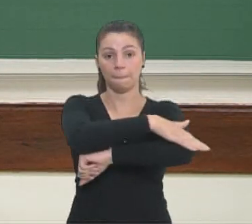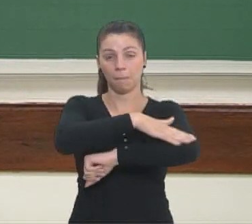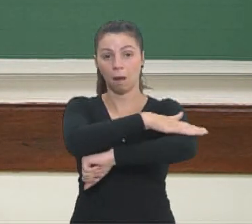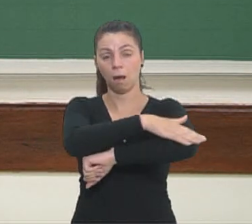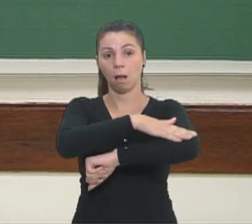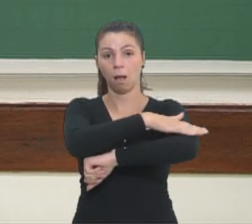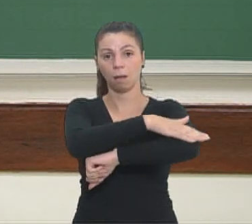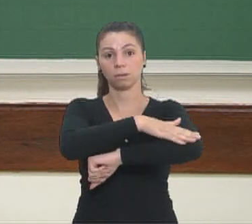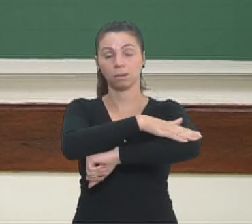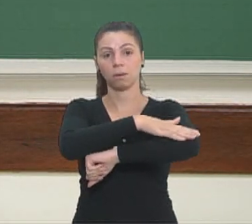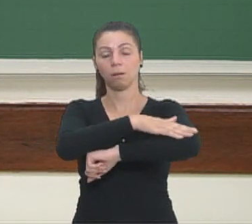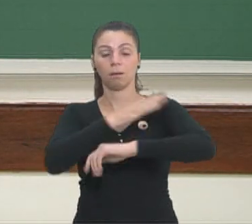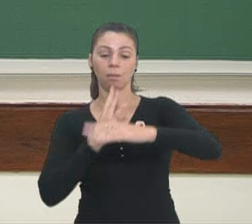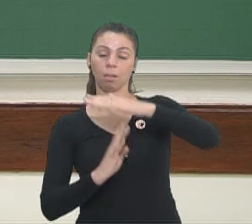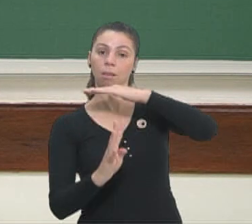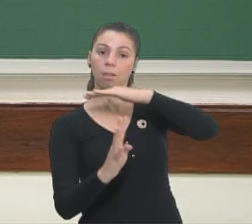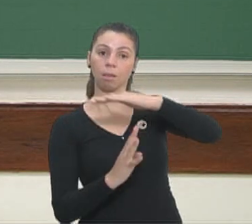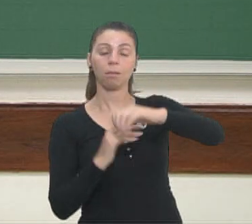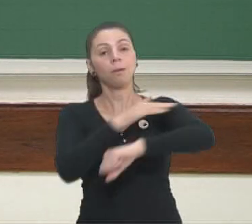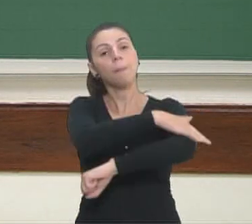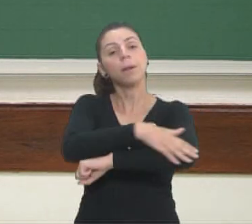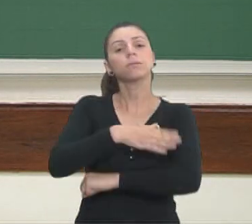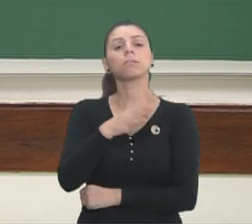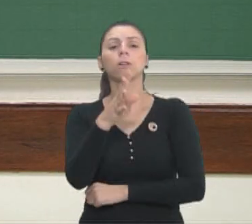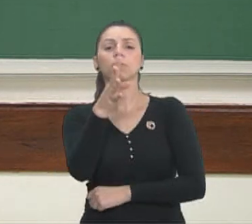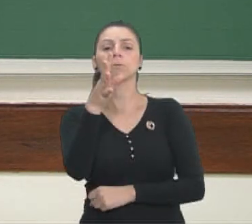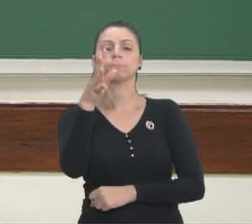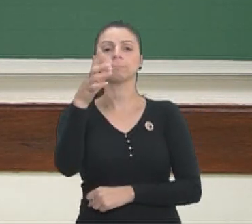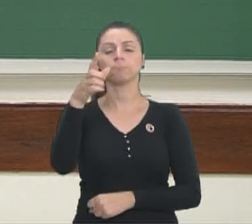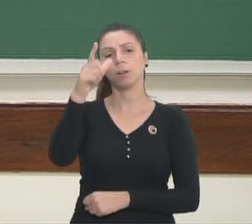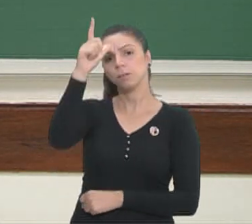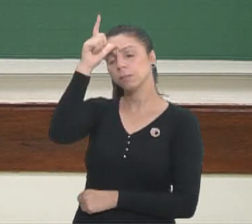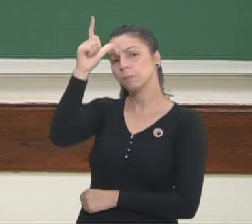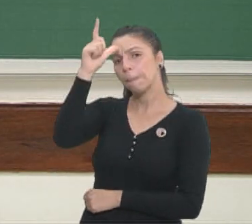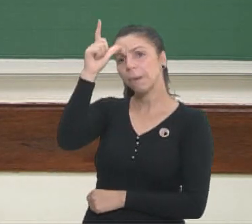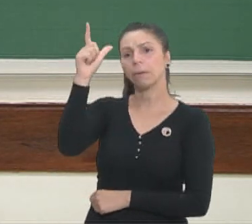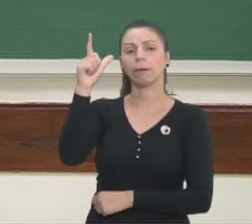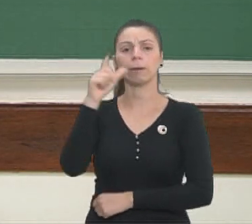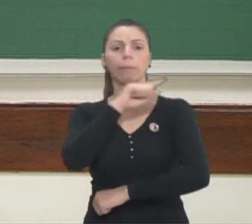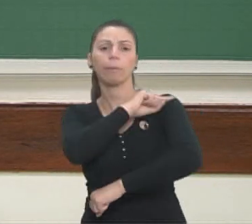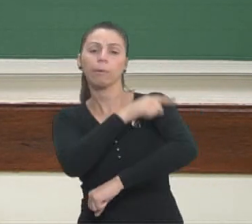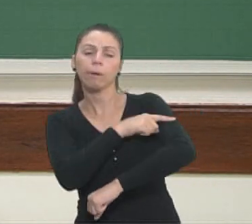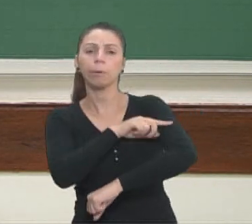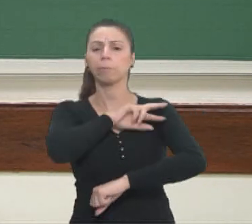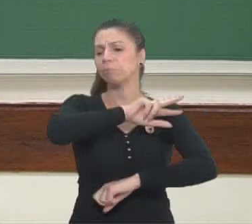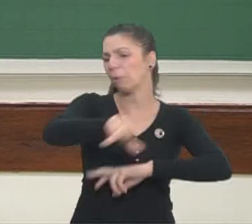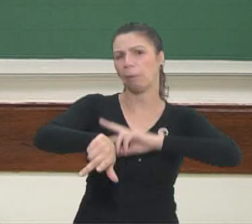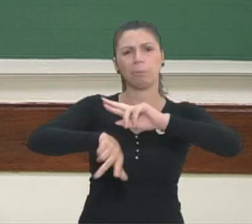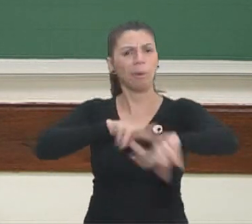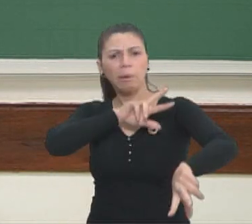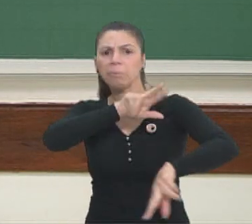imigrantes. Você tem a Praça da Espanha, a Praça da Ucrânia e entre tantos outros.